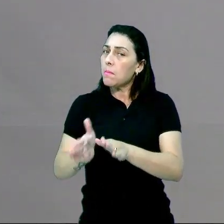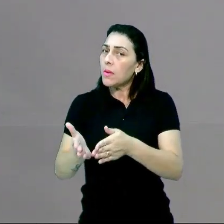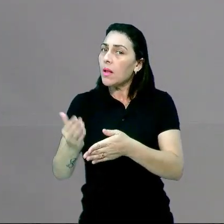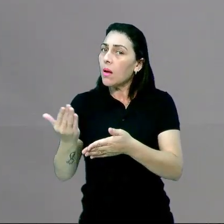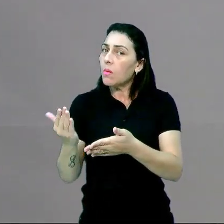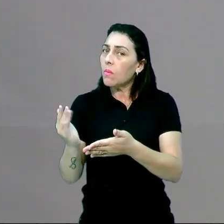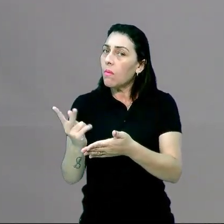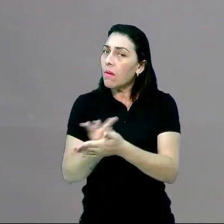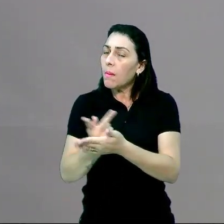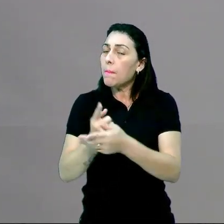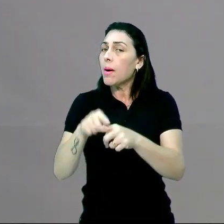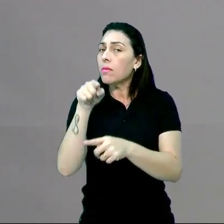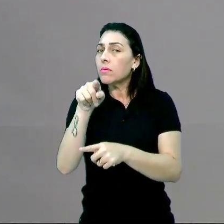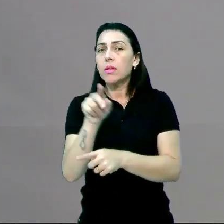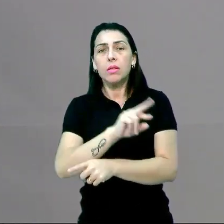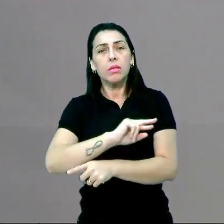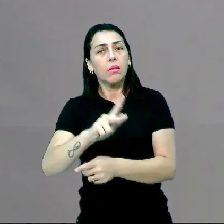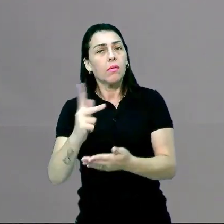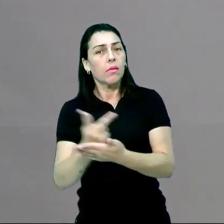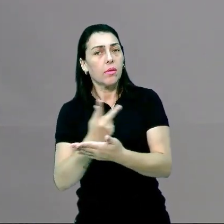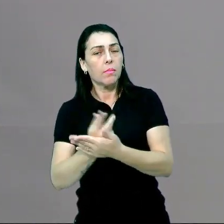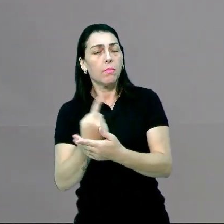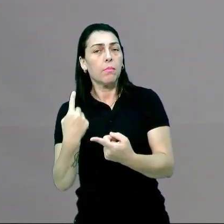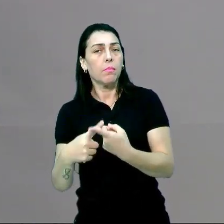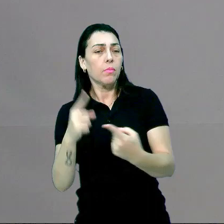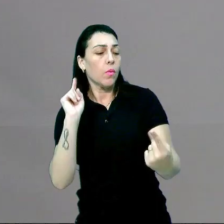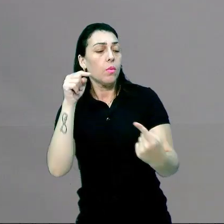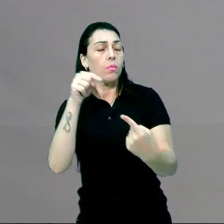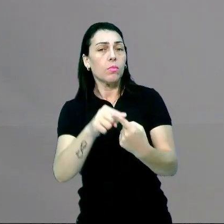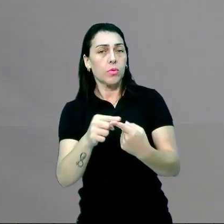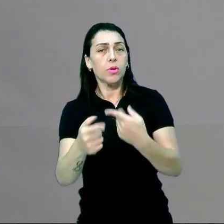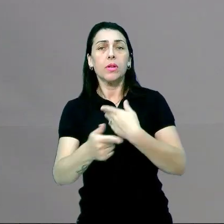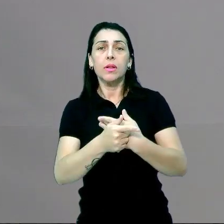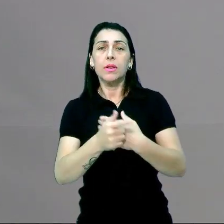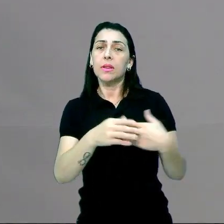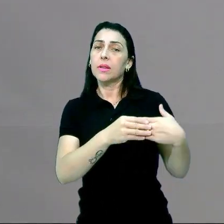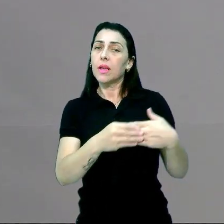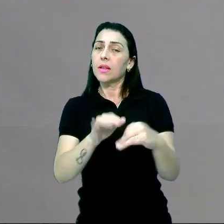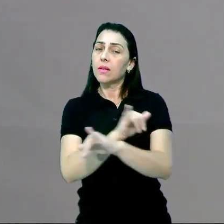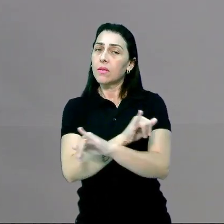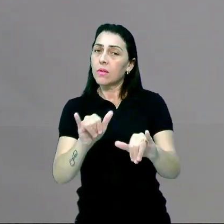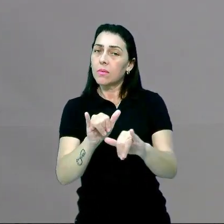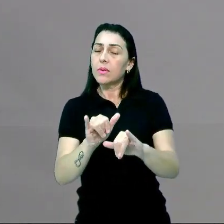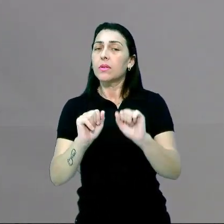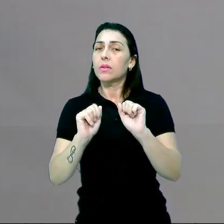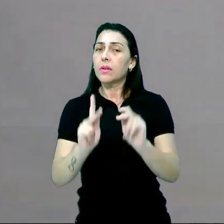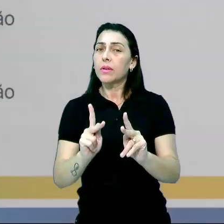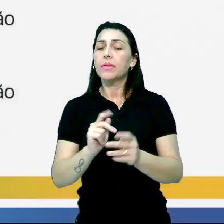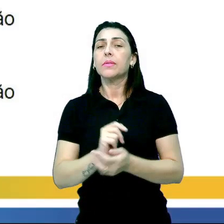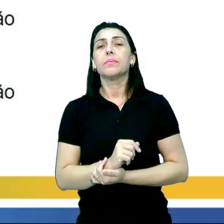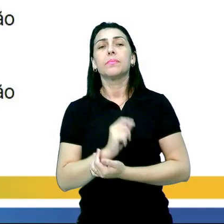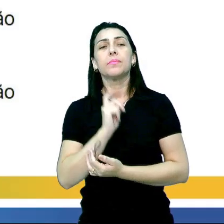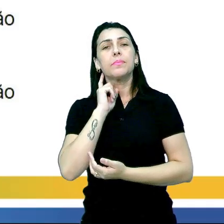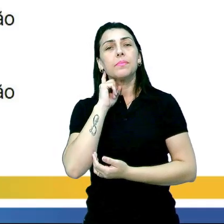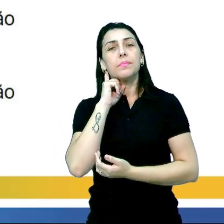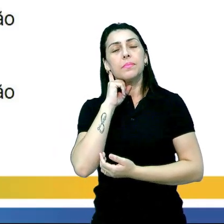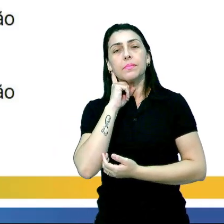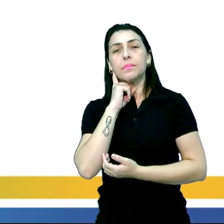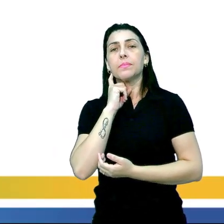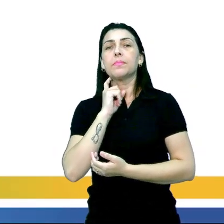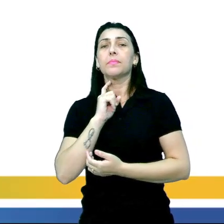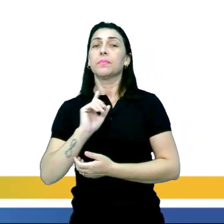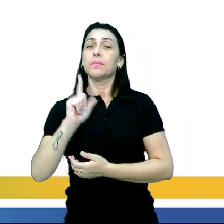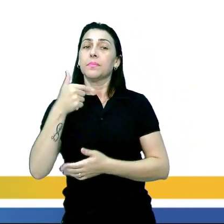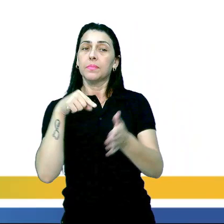Porém, você não vai errar, porque você sabe que o objetivo do cartaz é trazer uma informação. Tá ok? Então, vamos continuar que nós